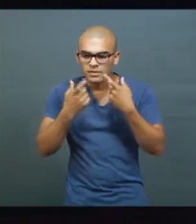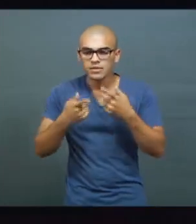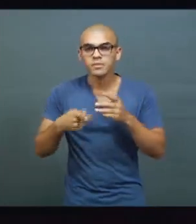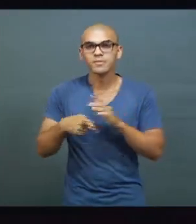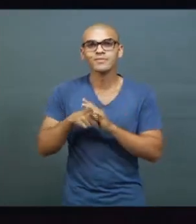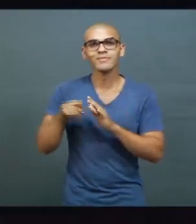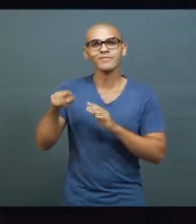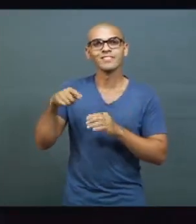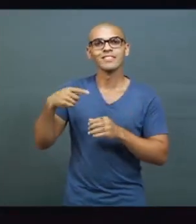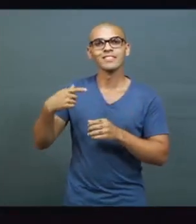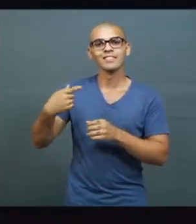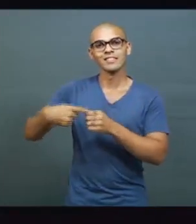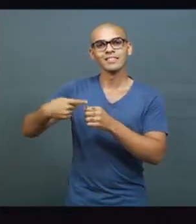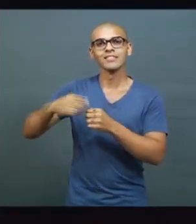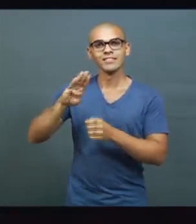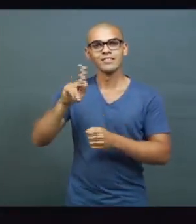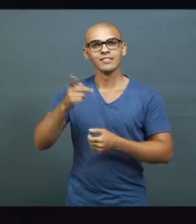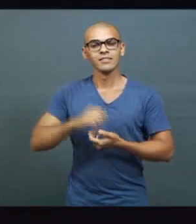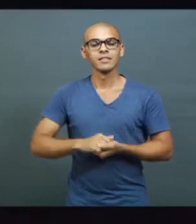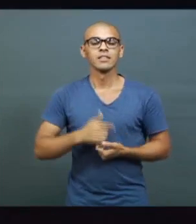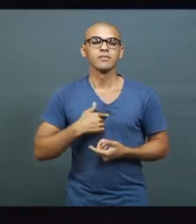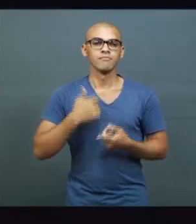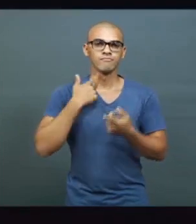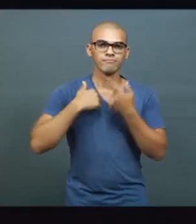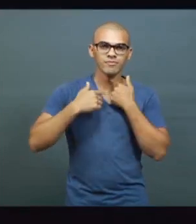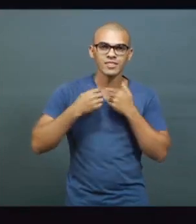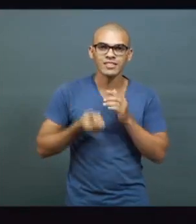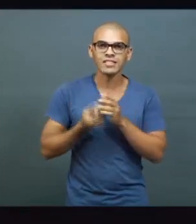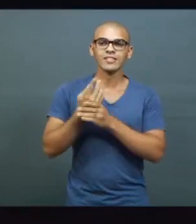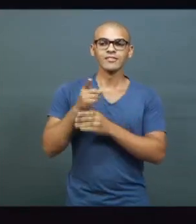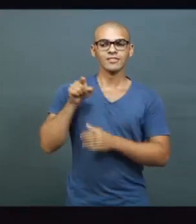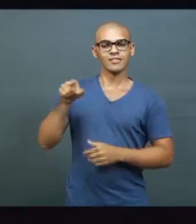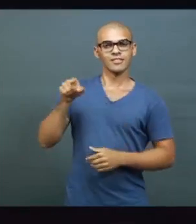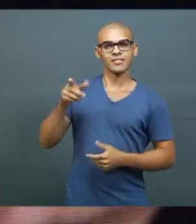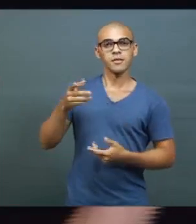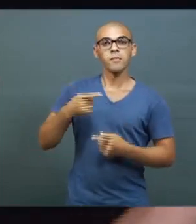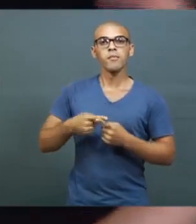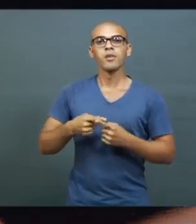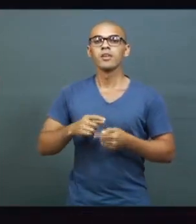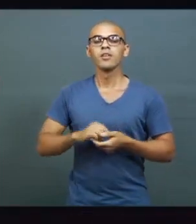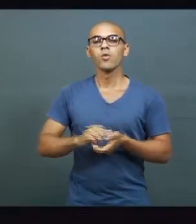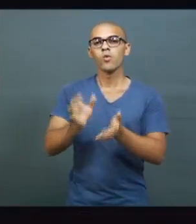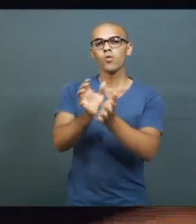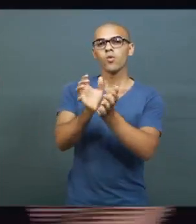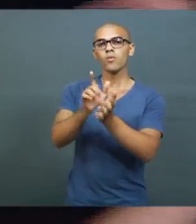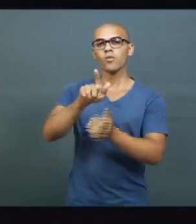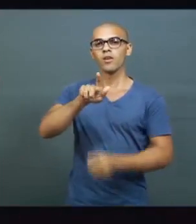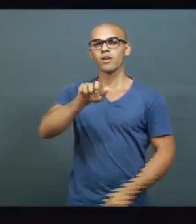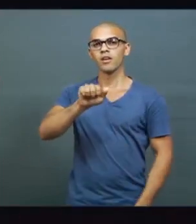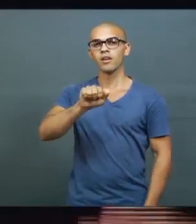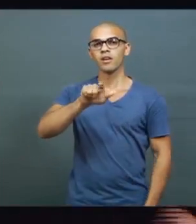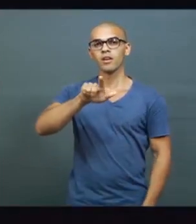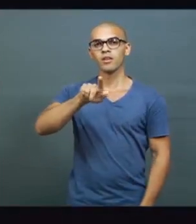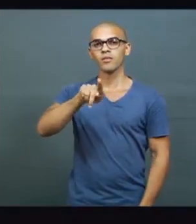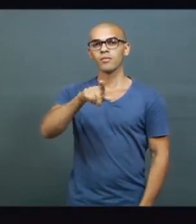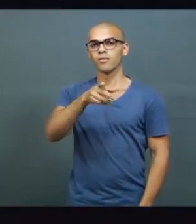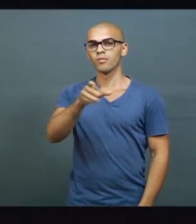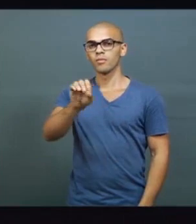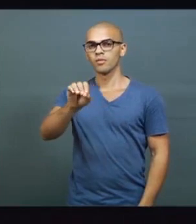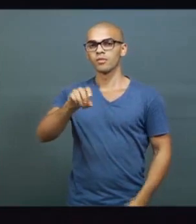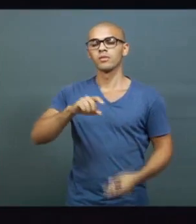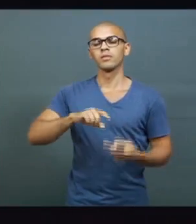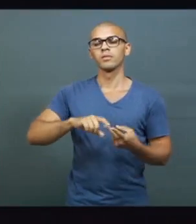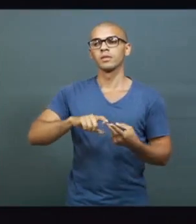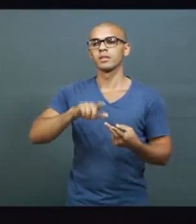A minha vontade deu-se principalmente em Belo Horizonte, que é a cidade que eu sou, principalmente no Grupo Galpão, no Cine Horto, que foi um projeto que eu